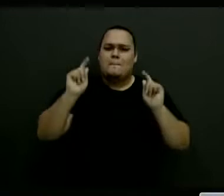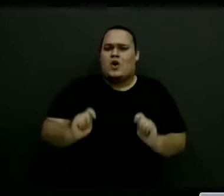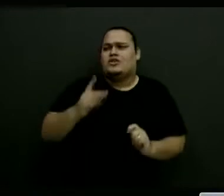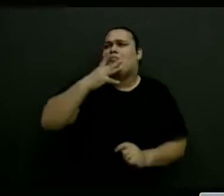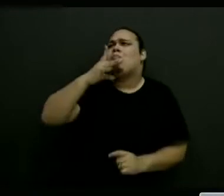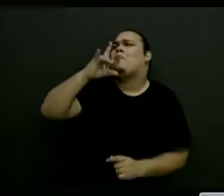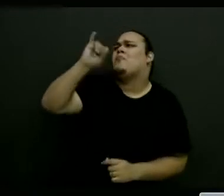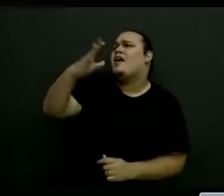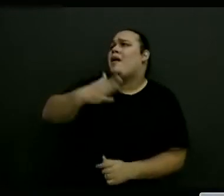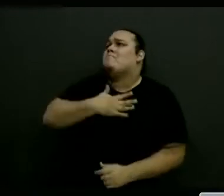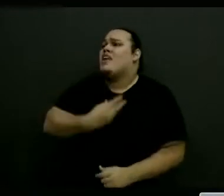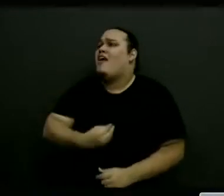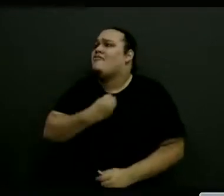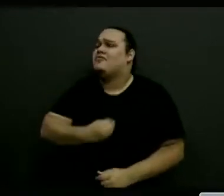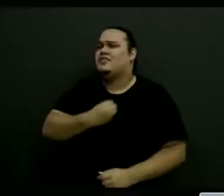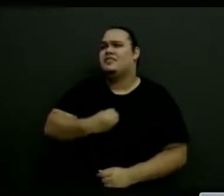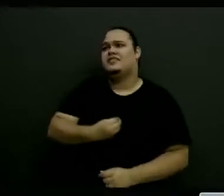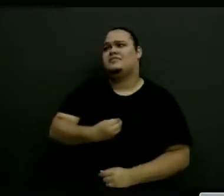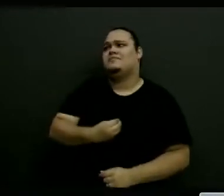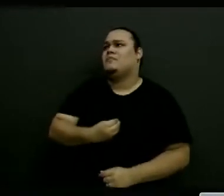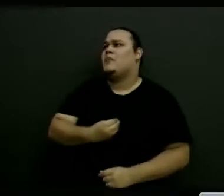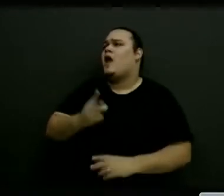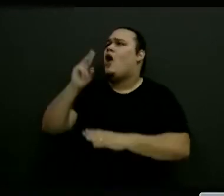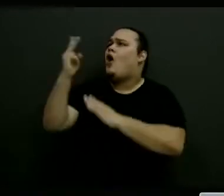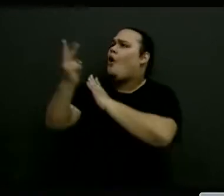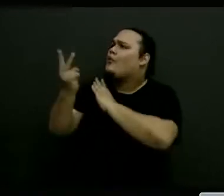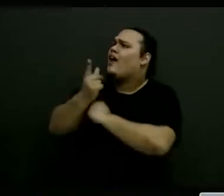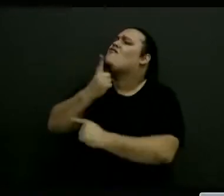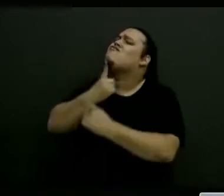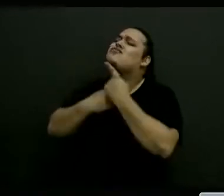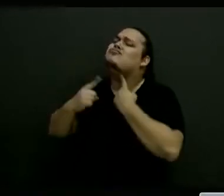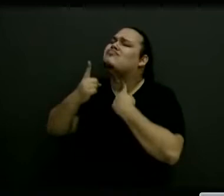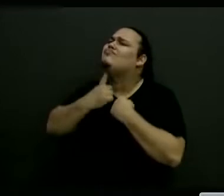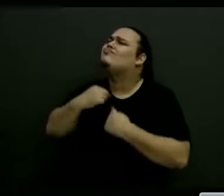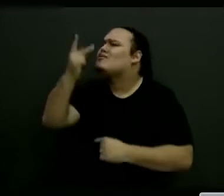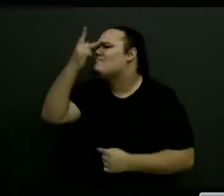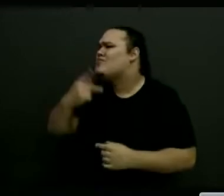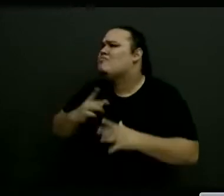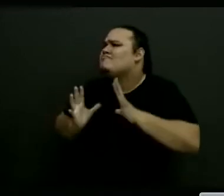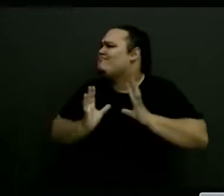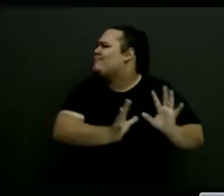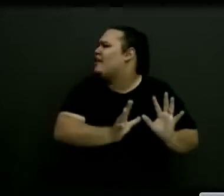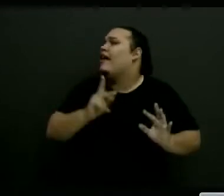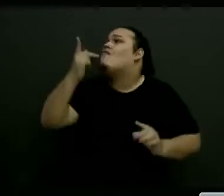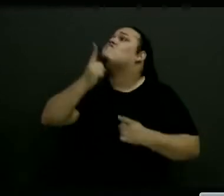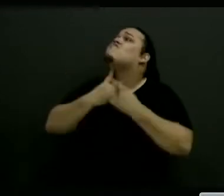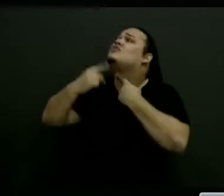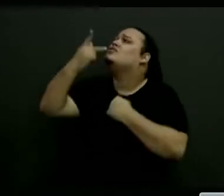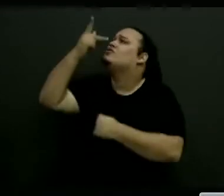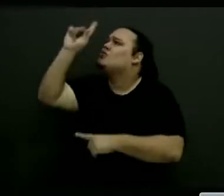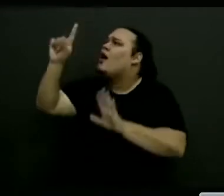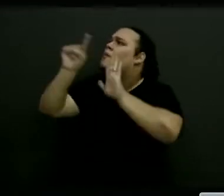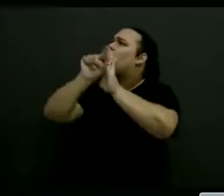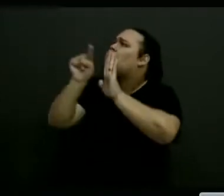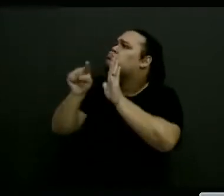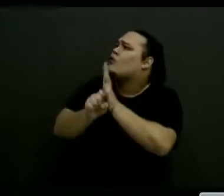feita a minha vontade, mas senão a tua. E ali lhe apareceu um anjo ao Senhor para fortalecê-lo.